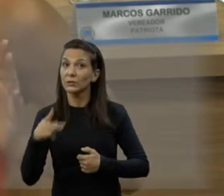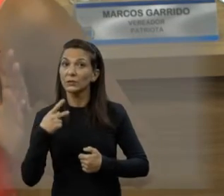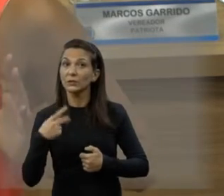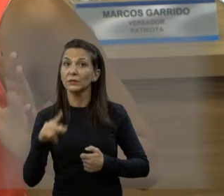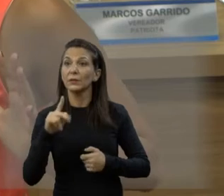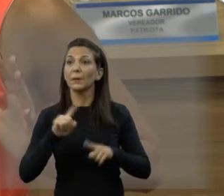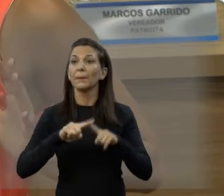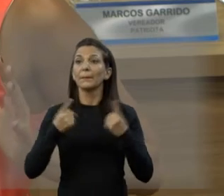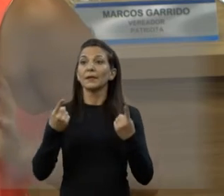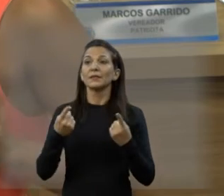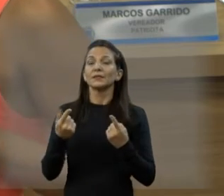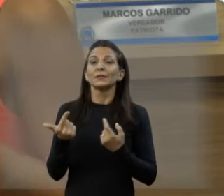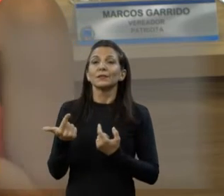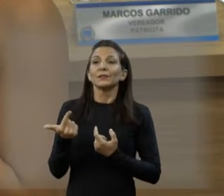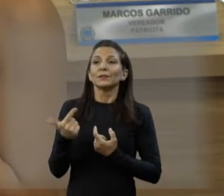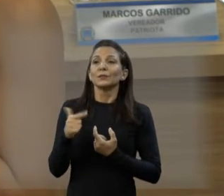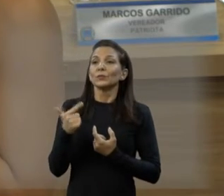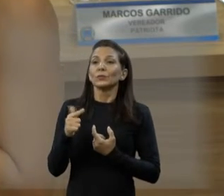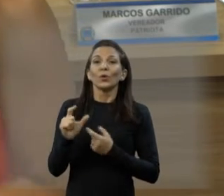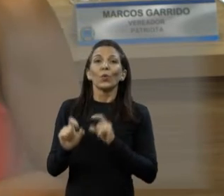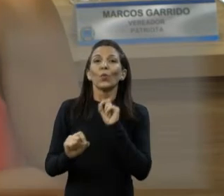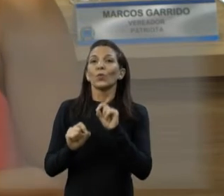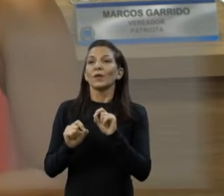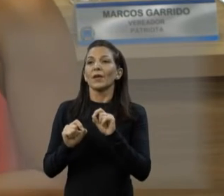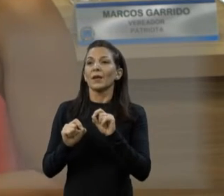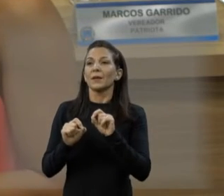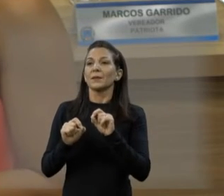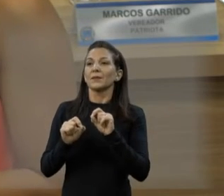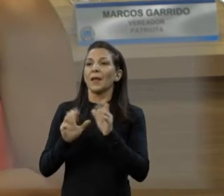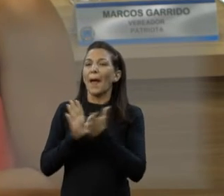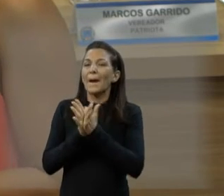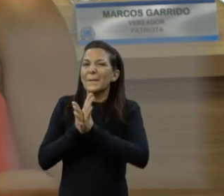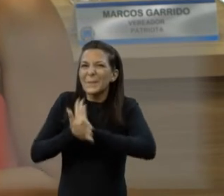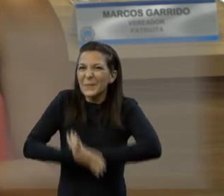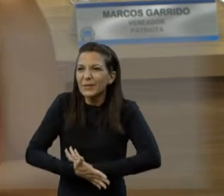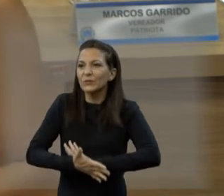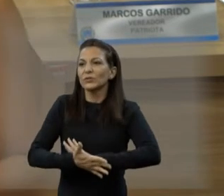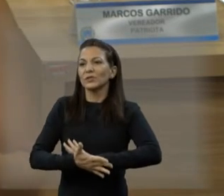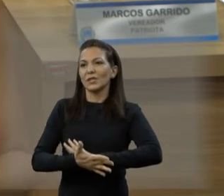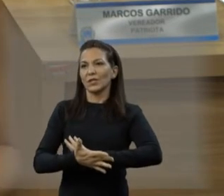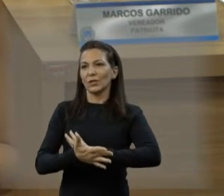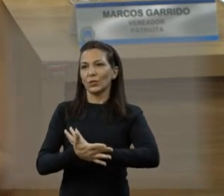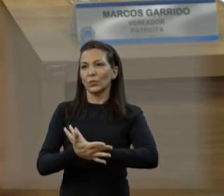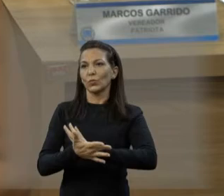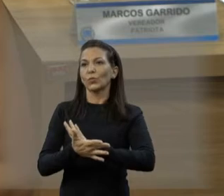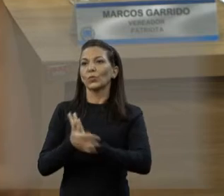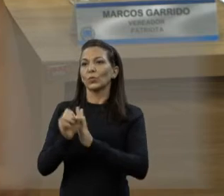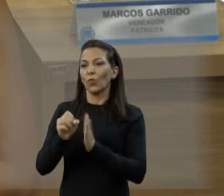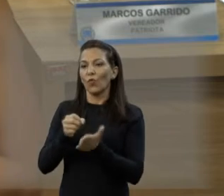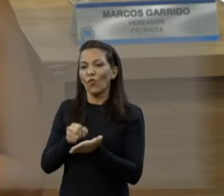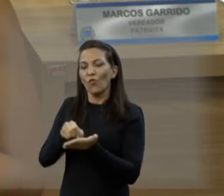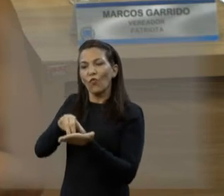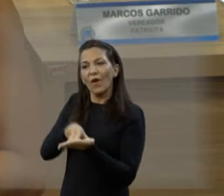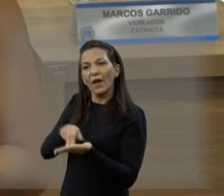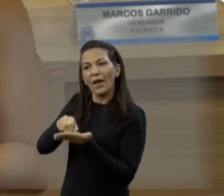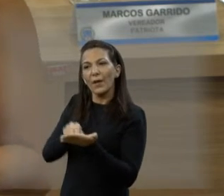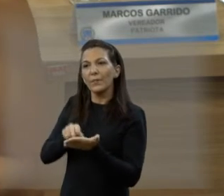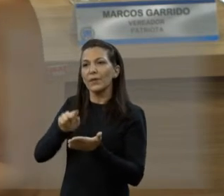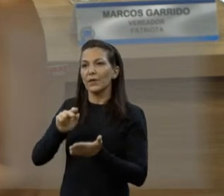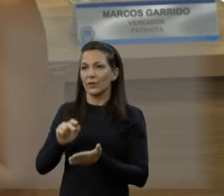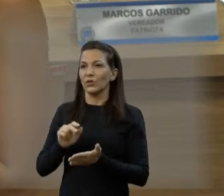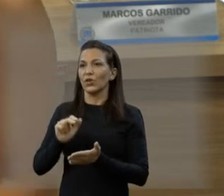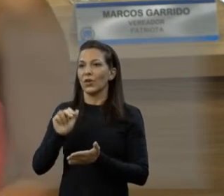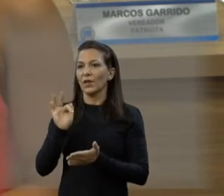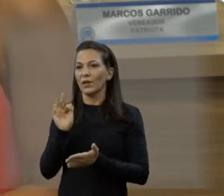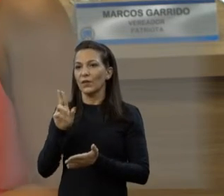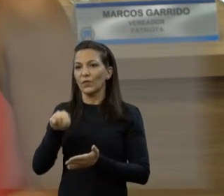também não tem e esse preconceito que é visto com o funk com rap eu